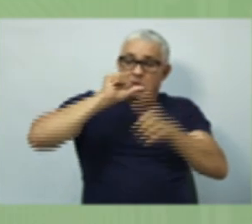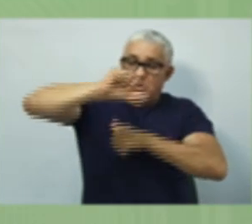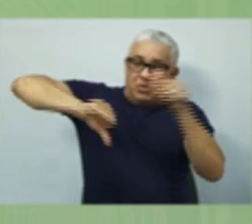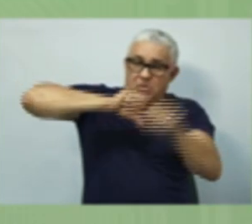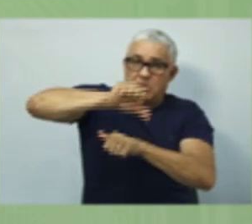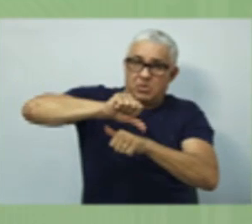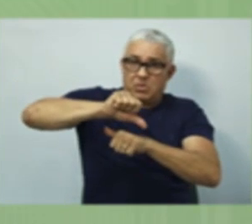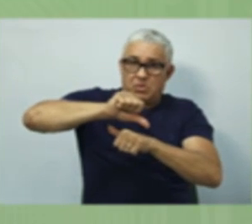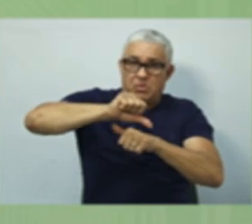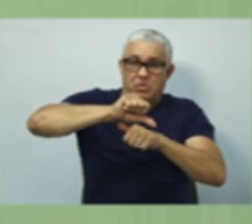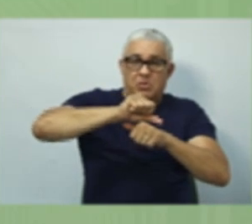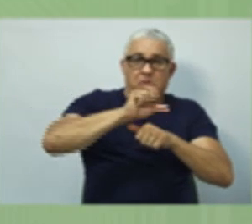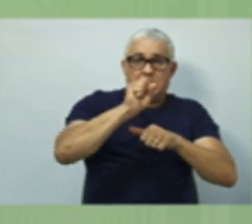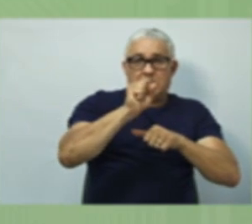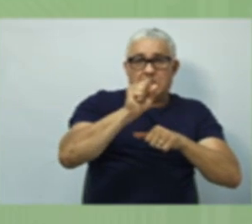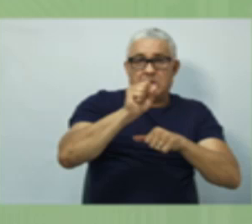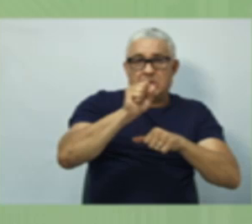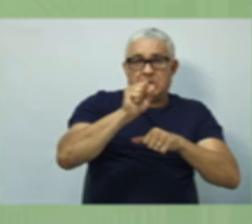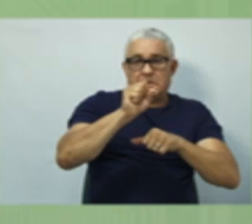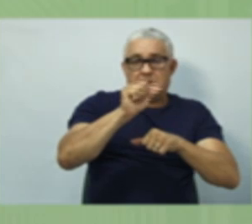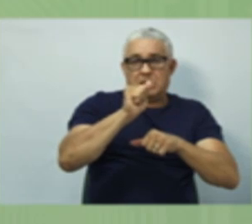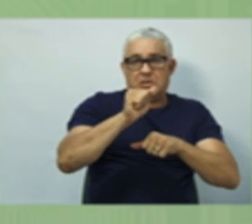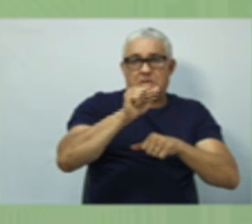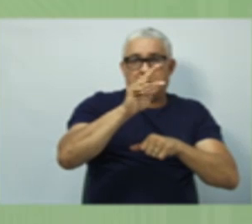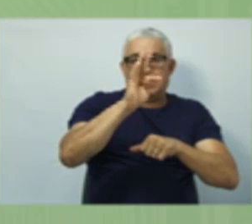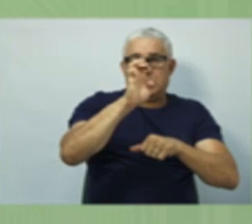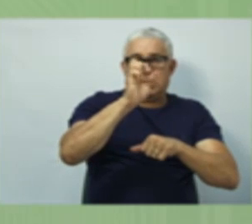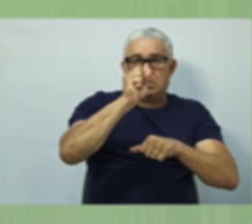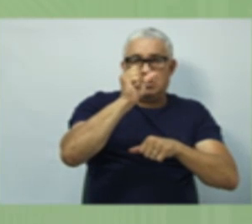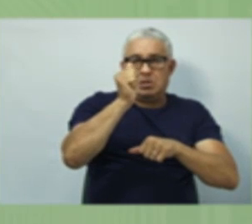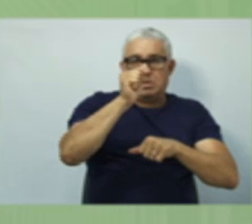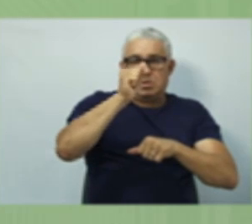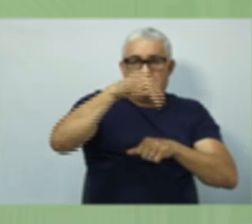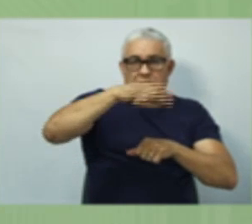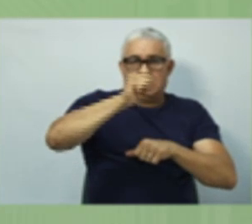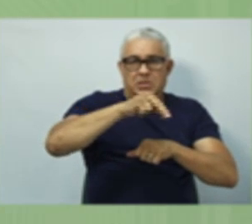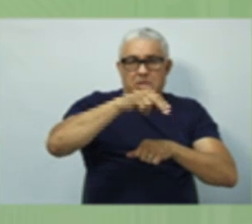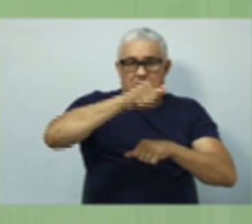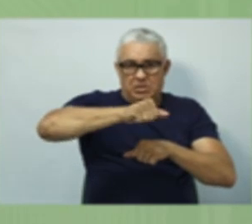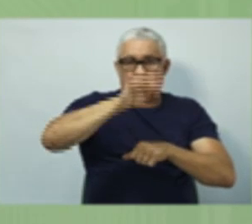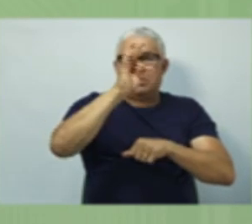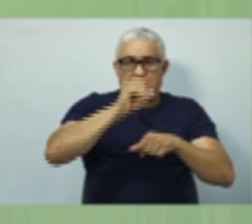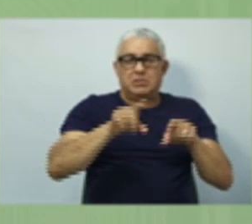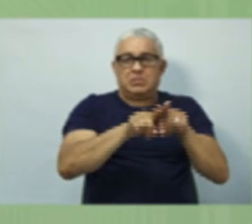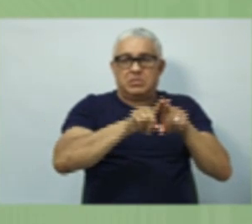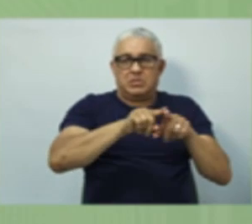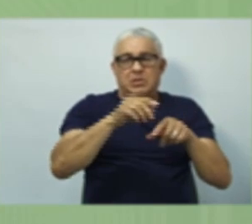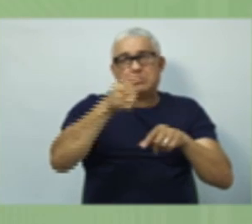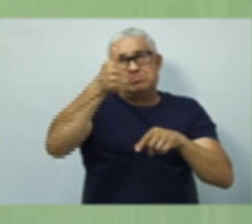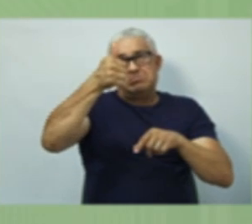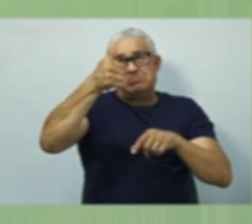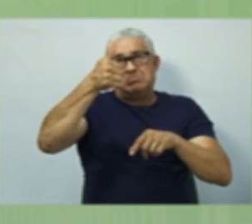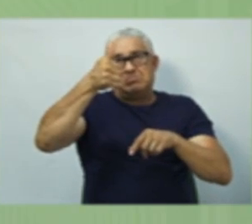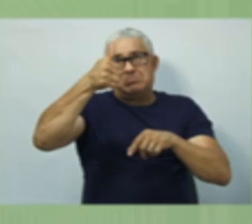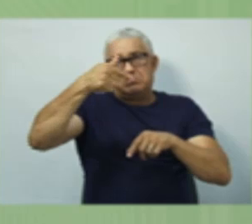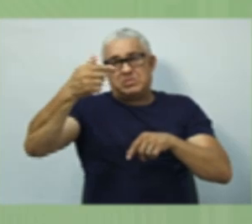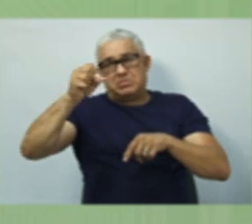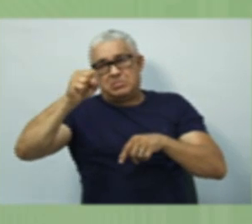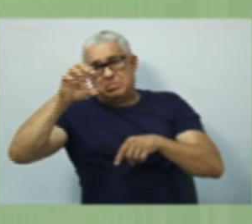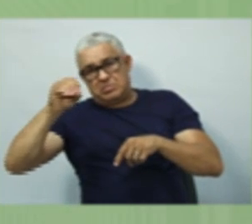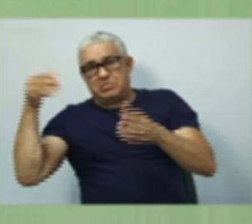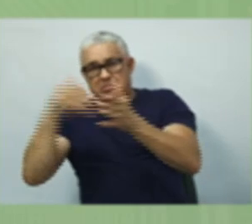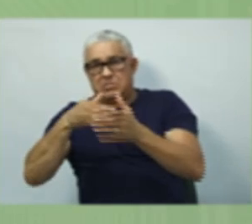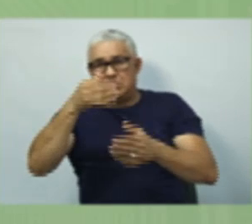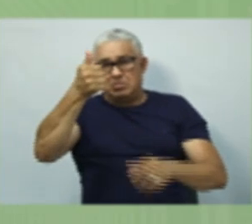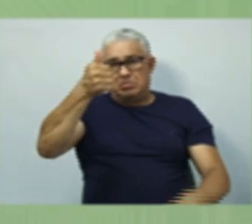entre o artesanato para a industrialização, que engloba os anos de 1780 a